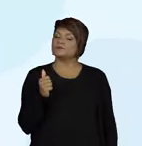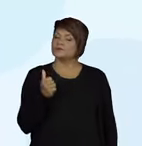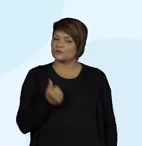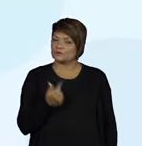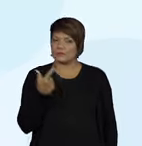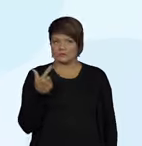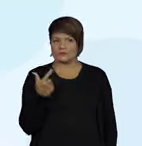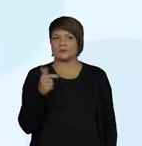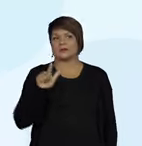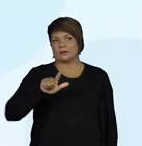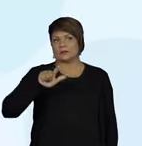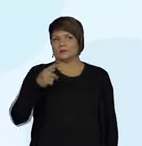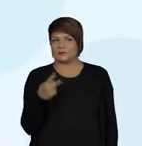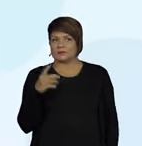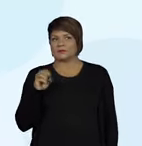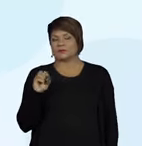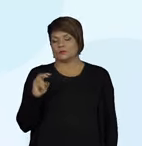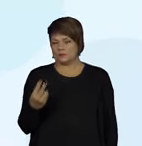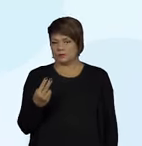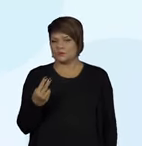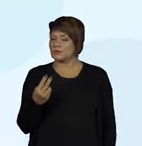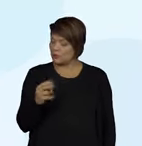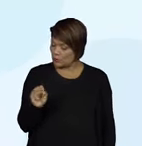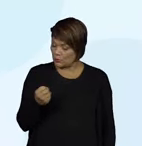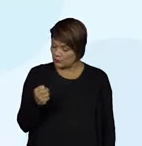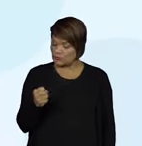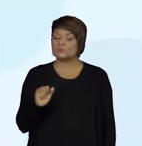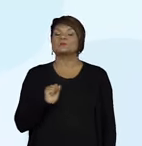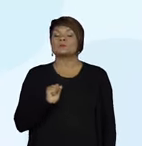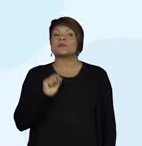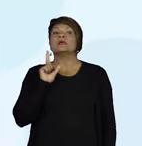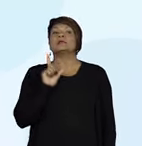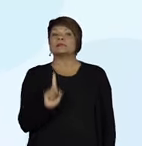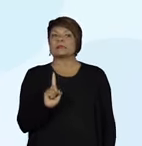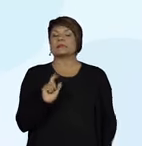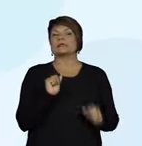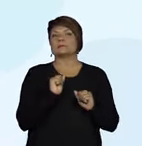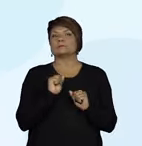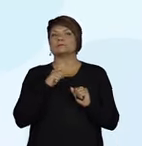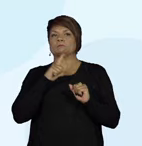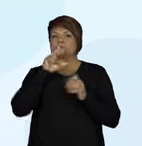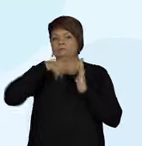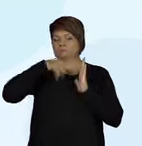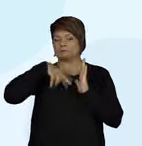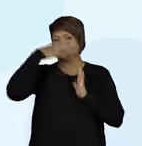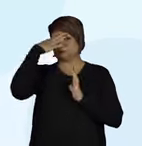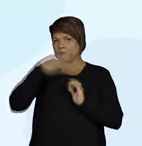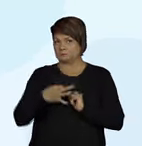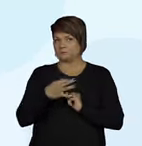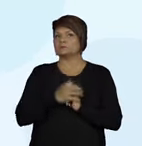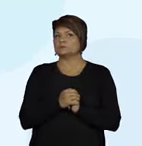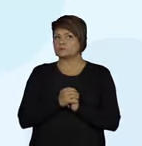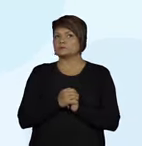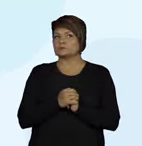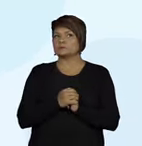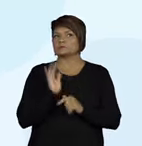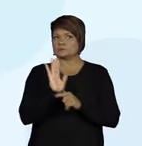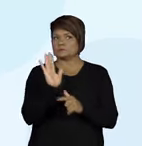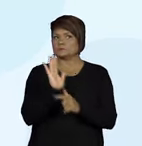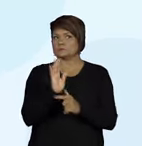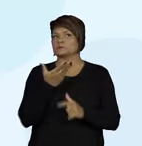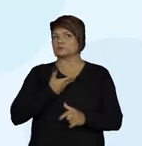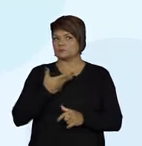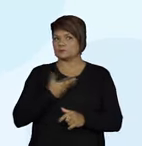EF12-LP08. Ler e compreender em colaboração com os colegas e com a ajuda do professor, textos do campo da vida